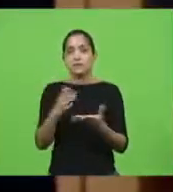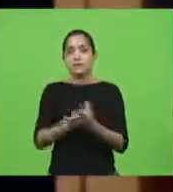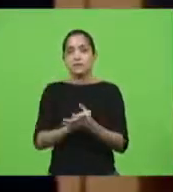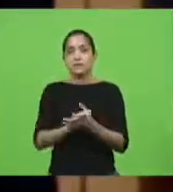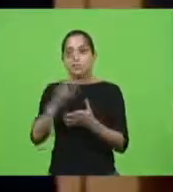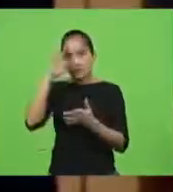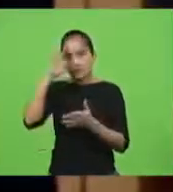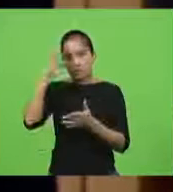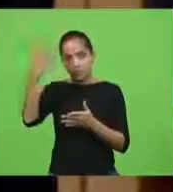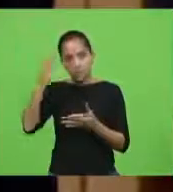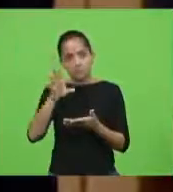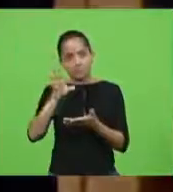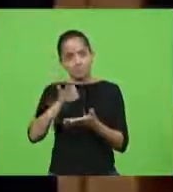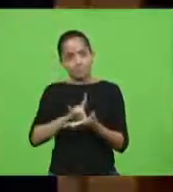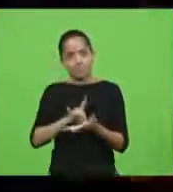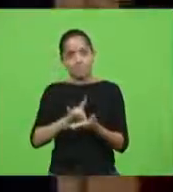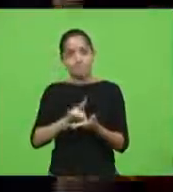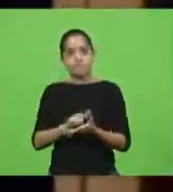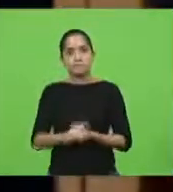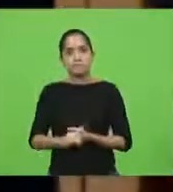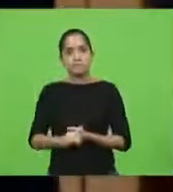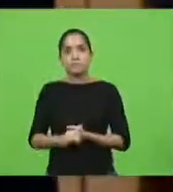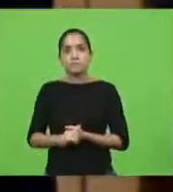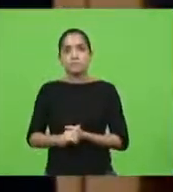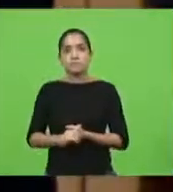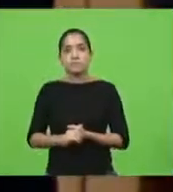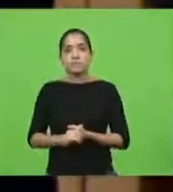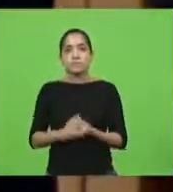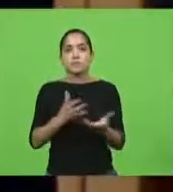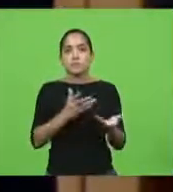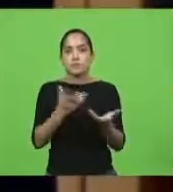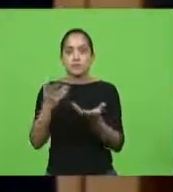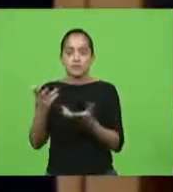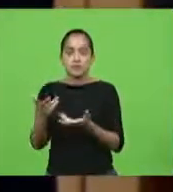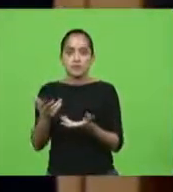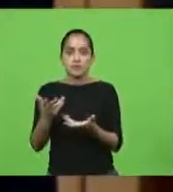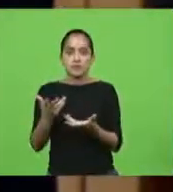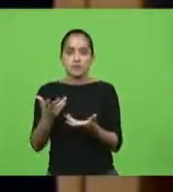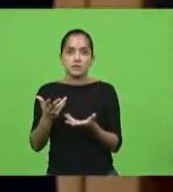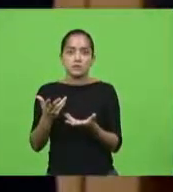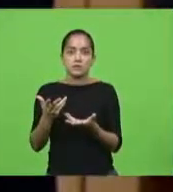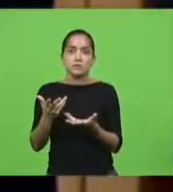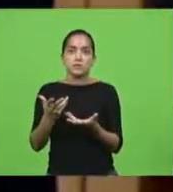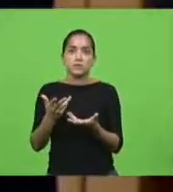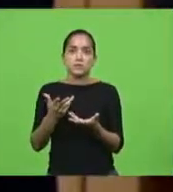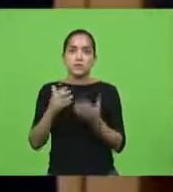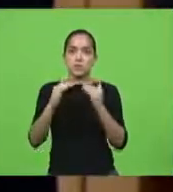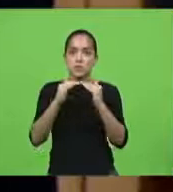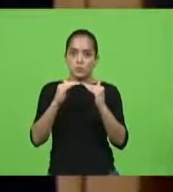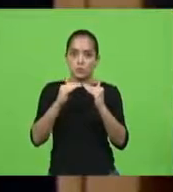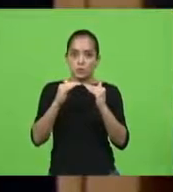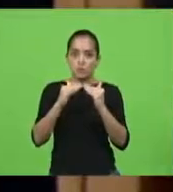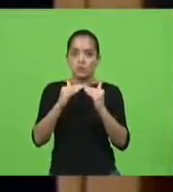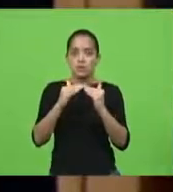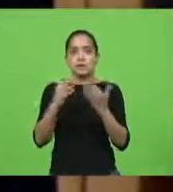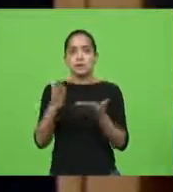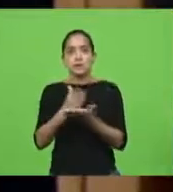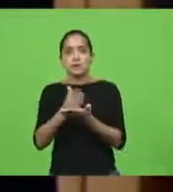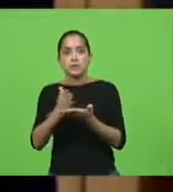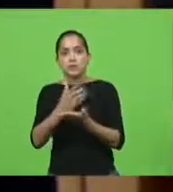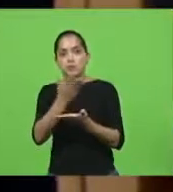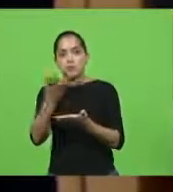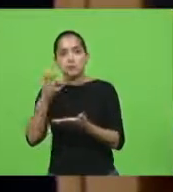solução em definitivo para isso. Assim, quero, de fato, corroborar com algumas falas aqui que foram